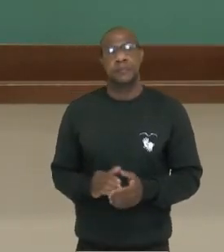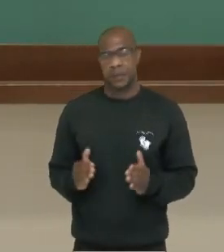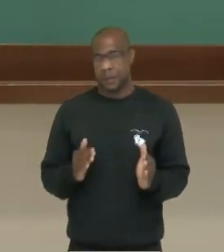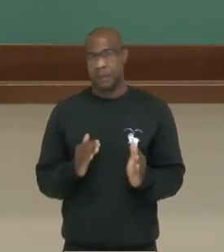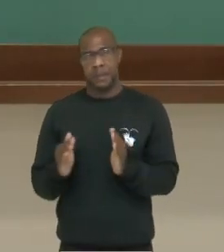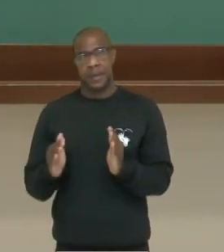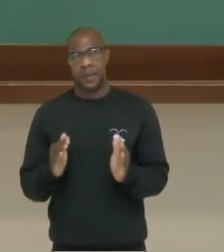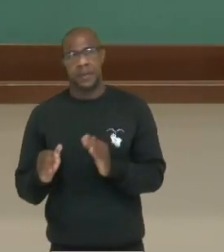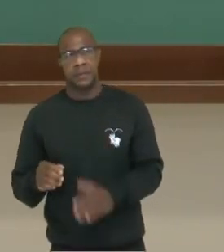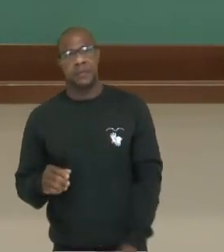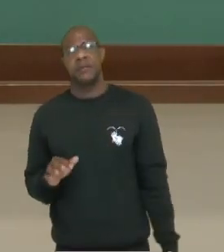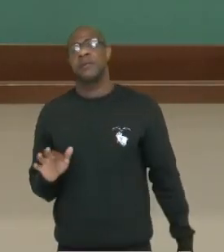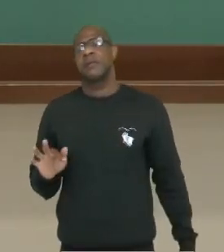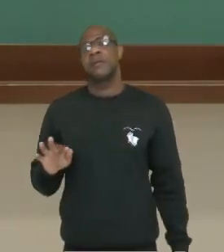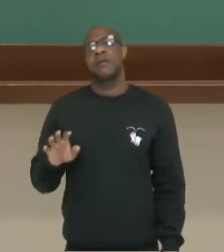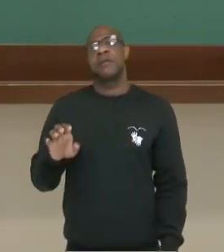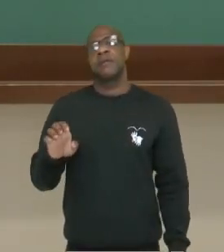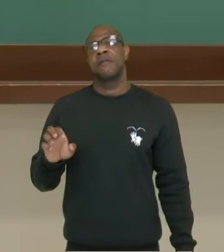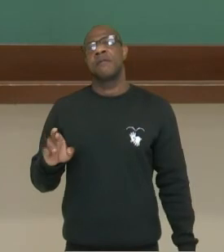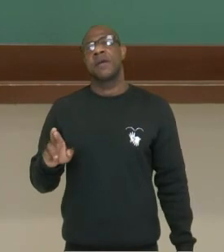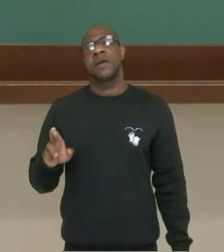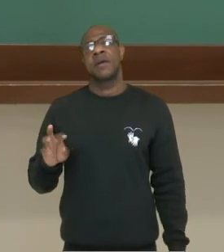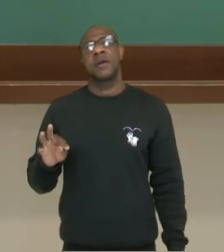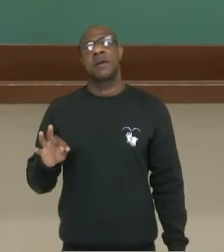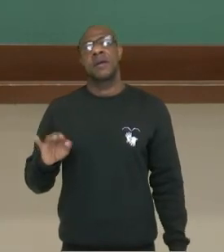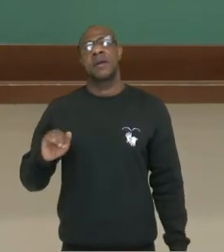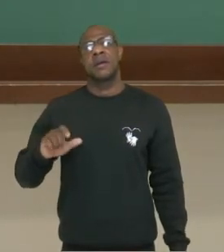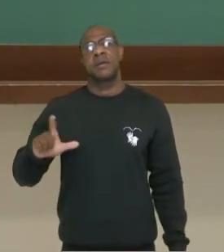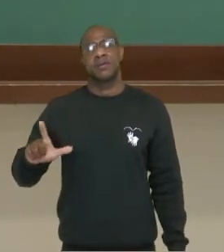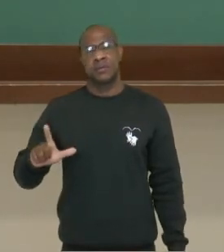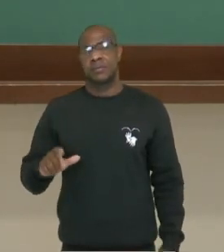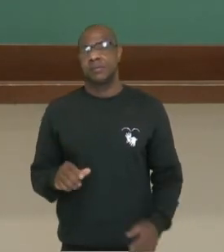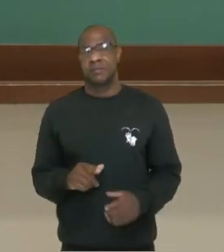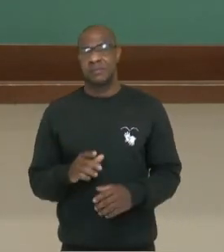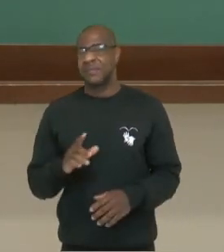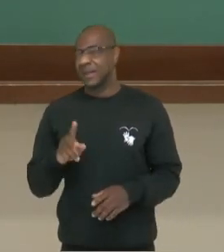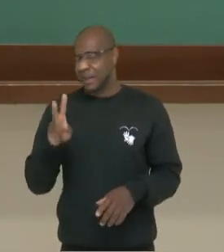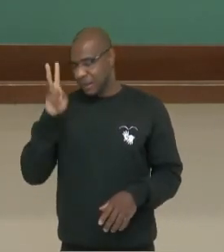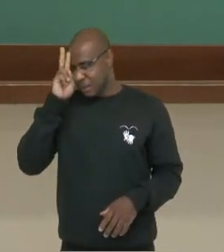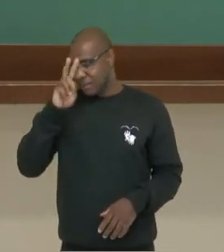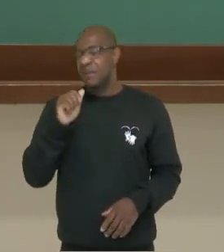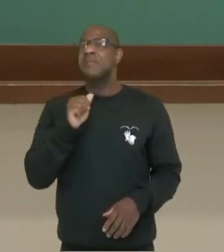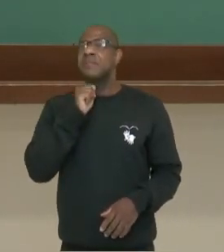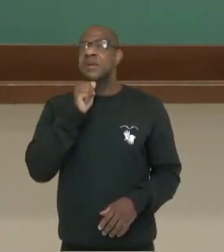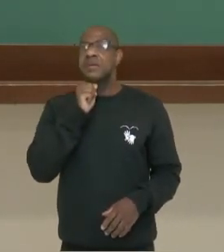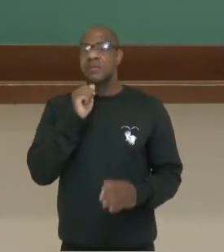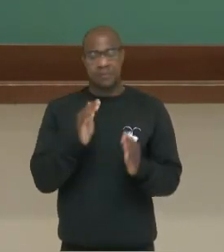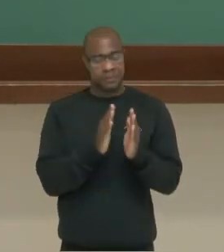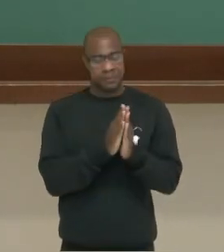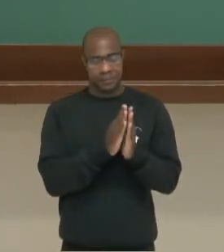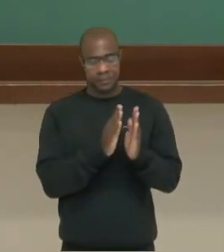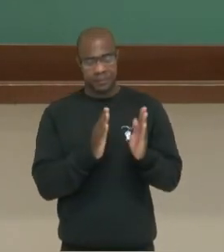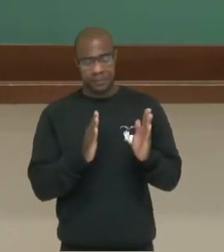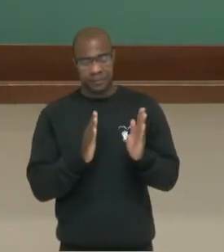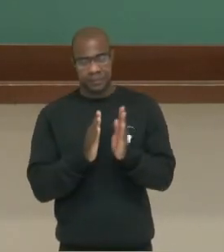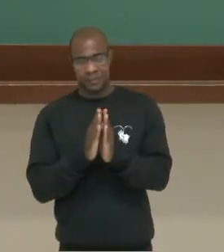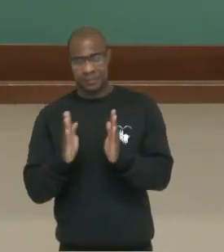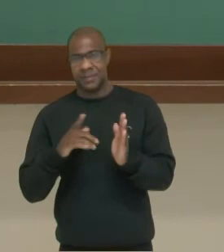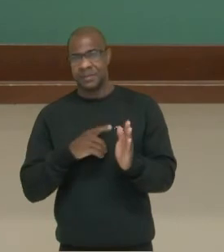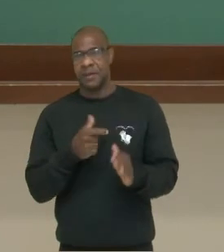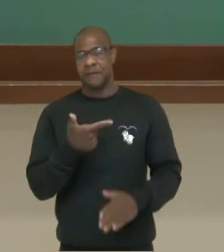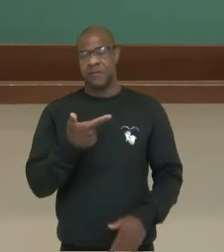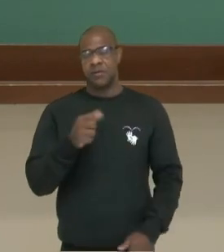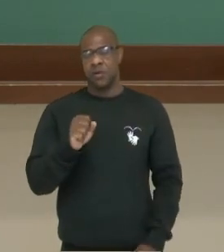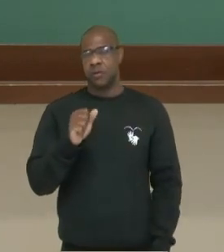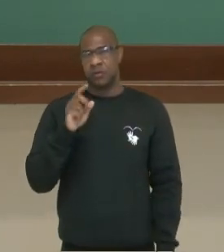fértil, vocês já ouviram falar? Lembra que eu falei para vocês que a menstruação, o ciclo menstrual durava de 28